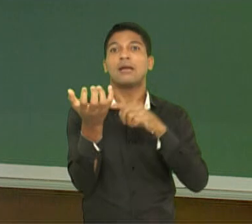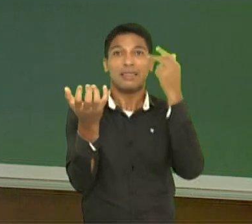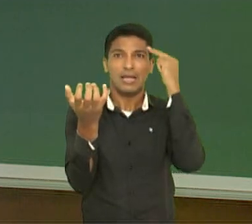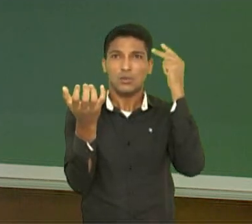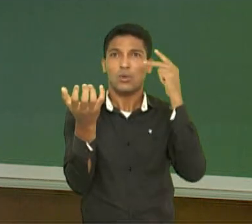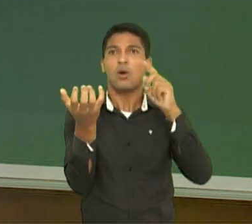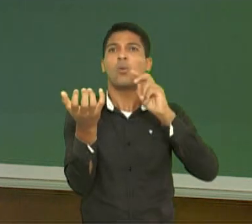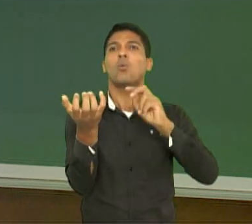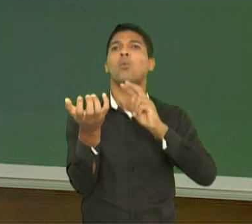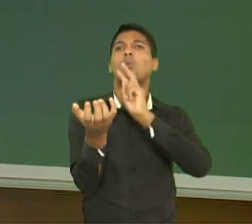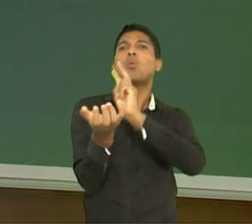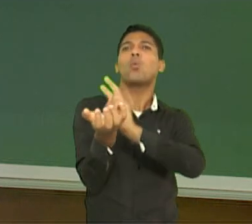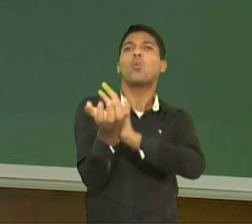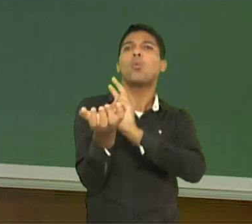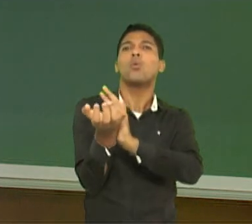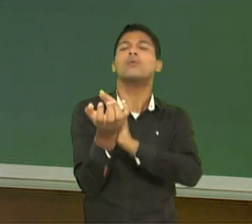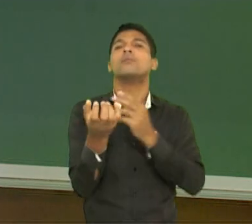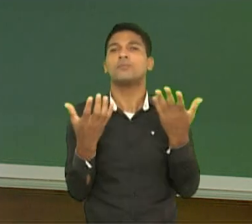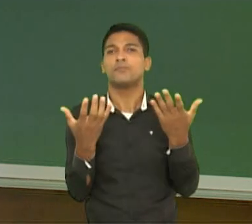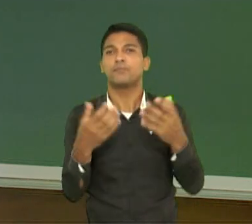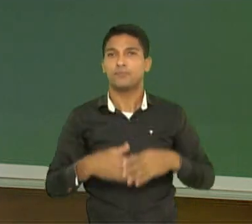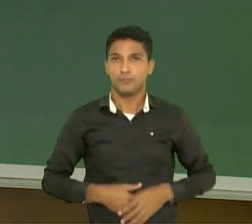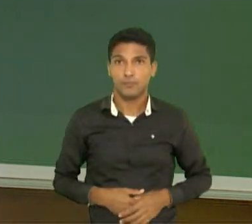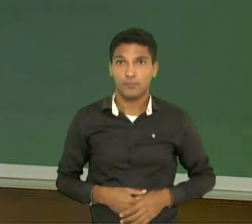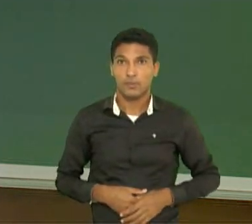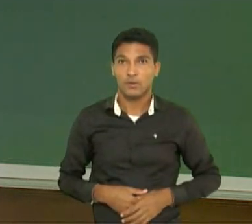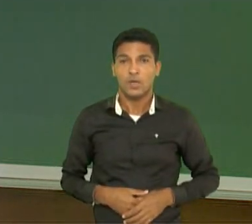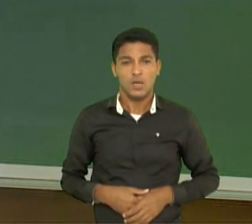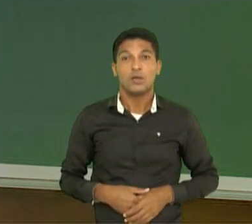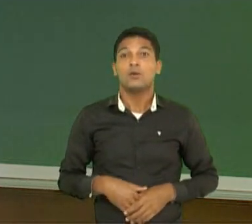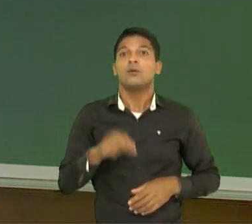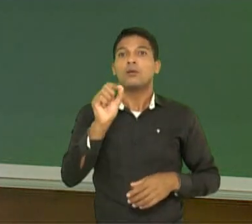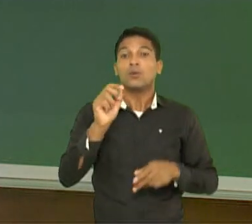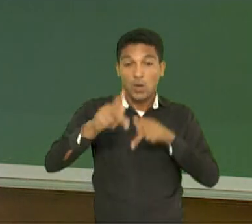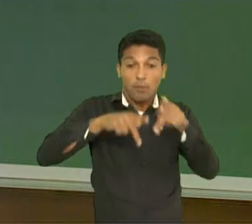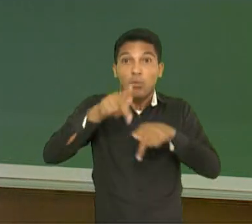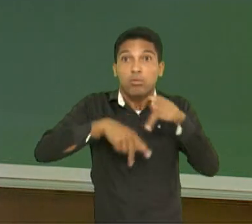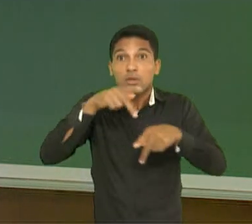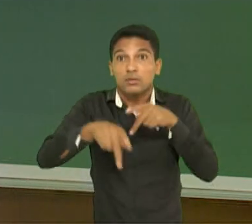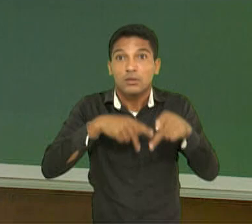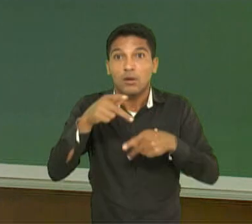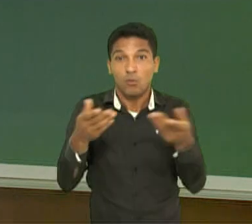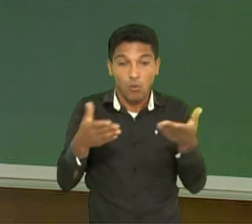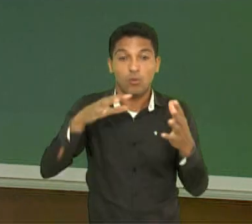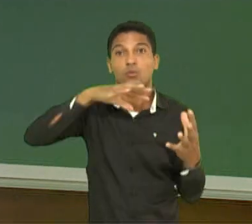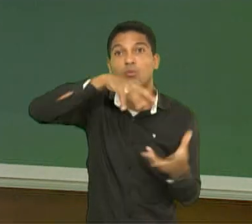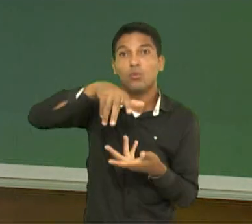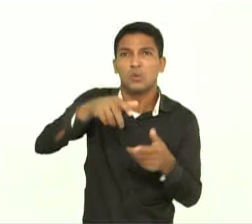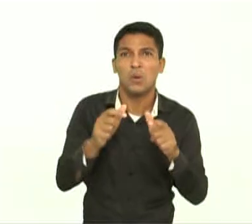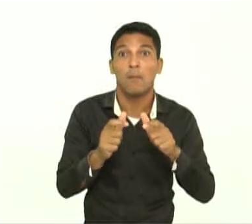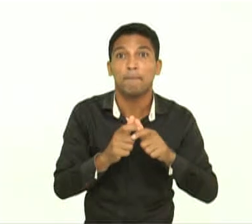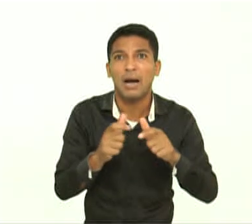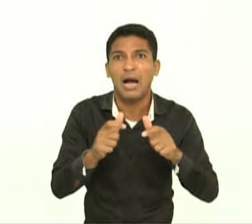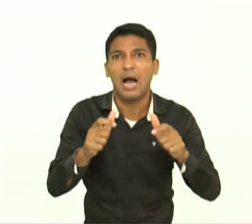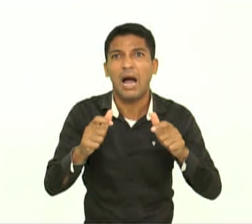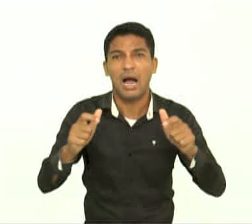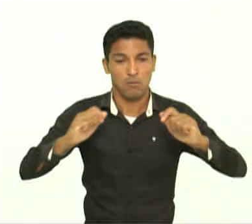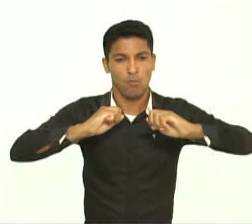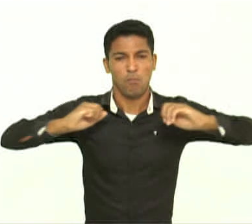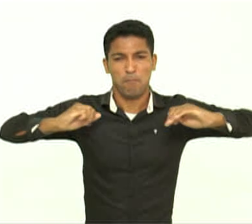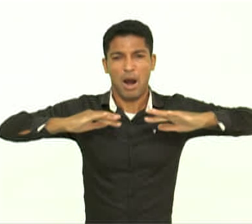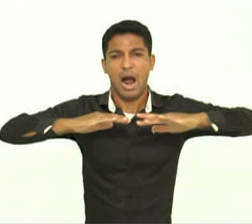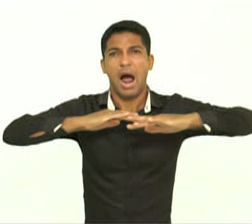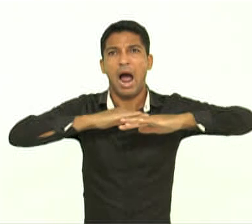a população também está aumentando. E aqui, ó, o mundo atingiu em 2020 a marca de